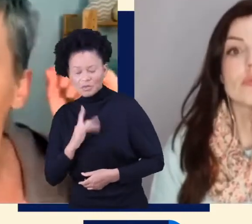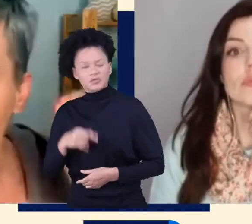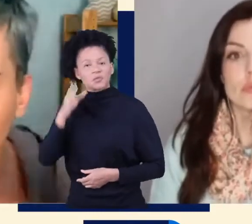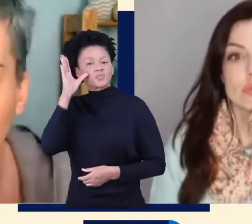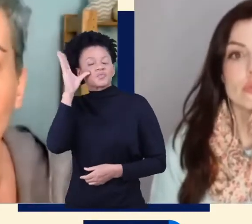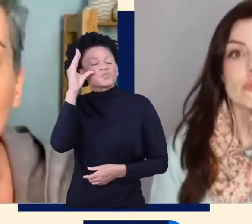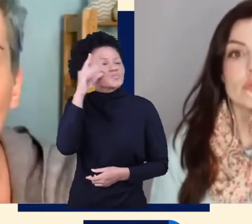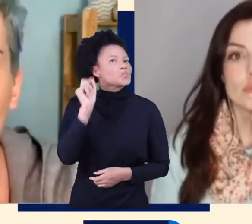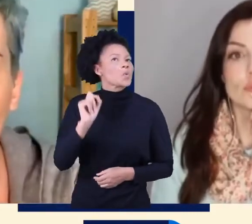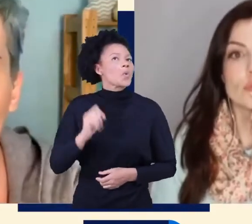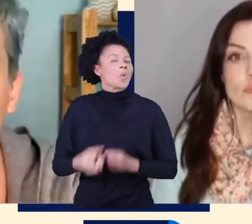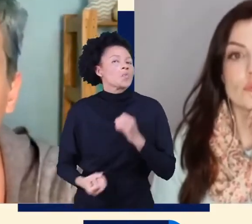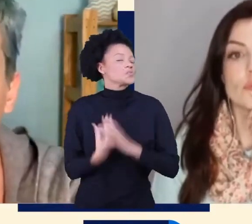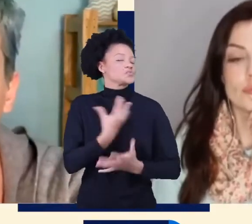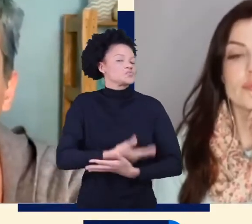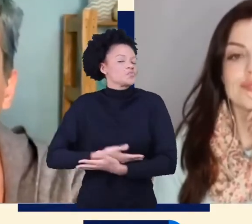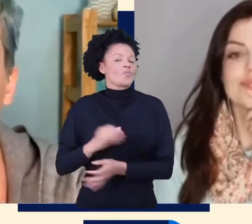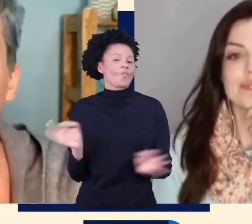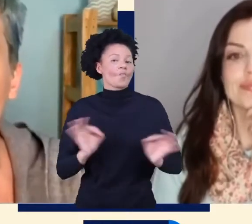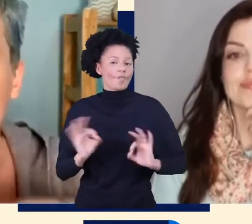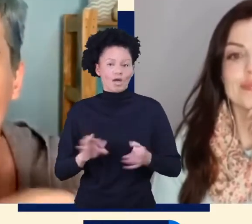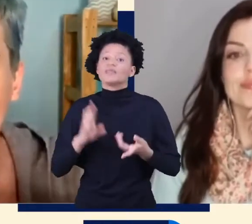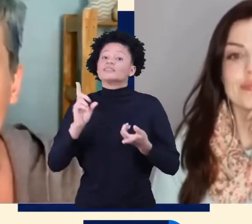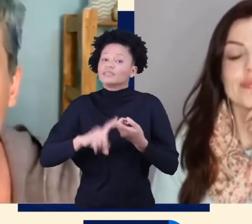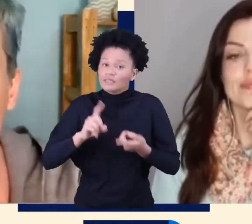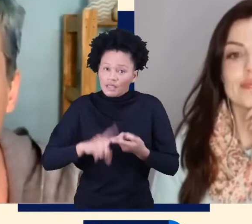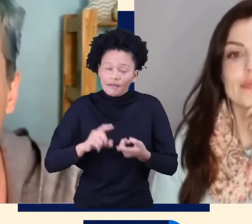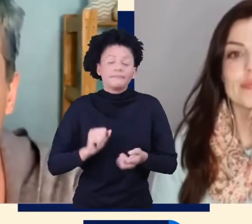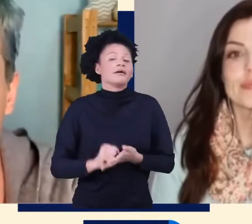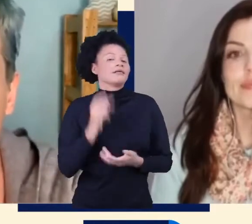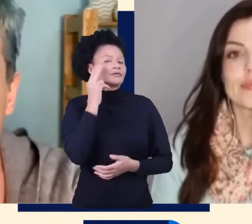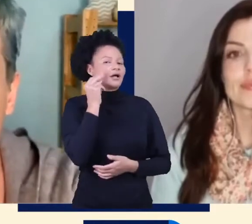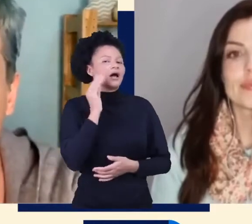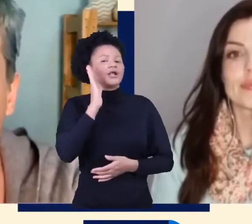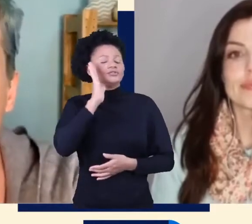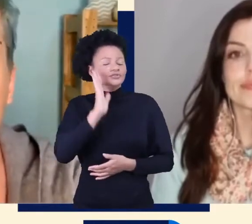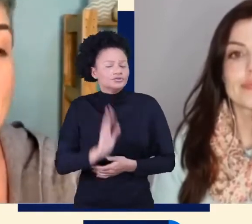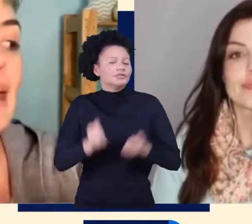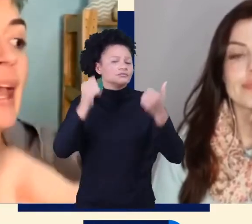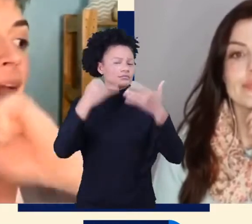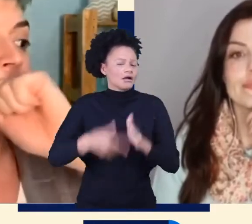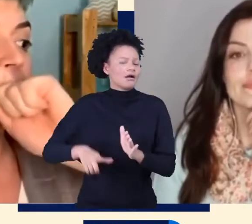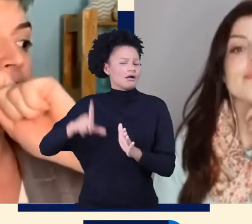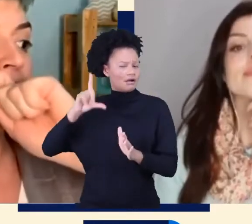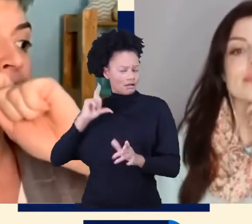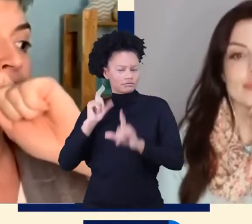anos. Também, Carol já falou bastante sobre isso nas lives anteriores, podem pesquisar.